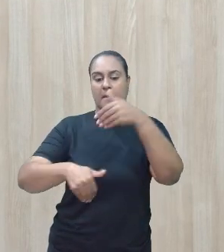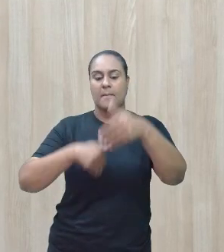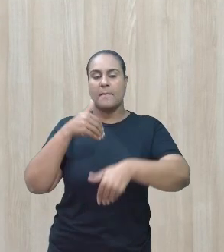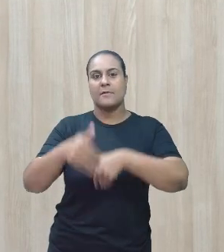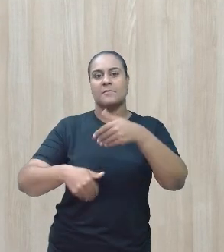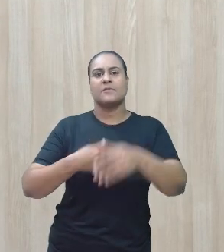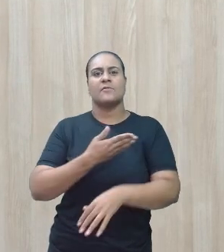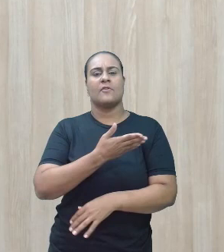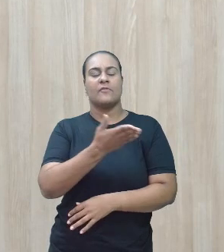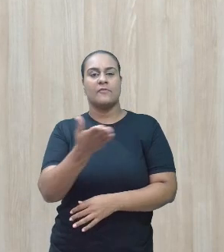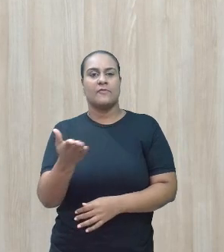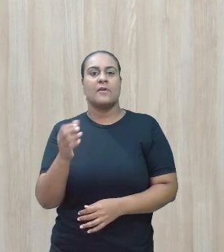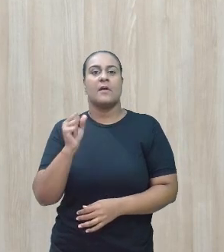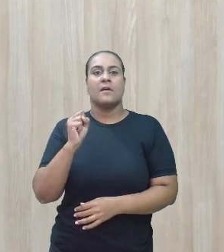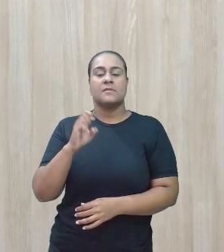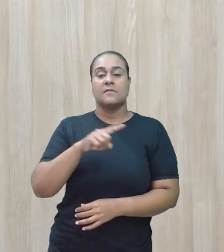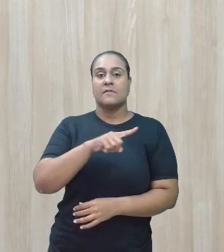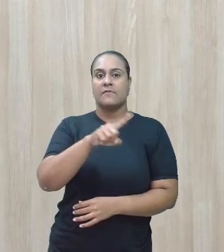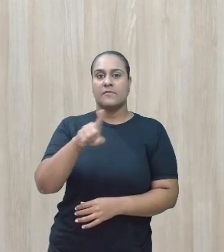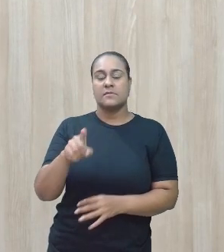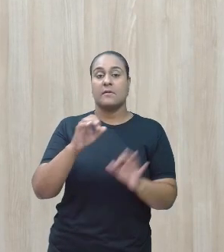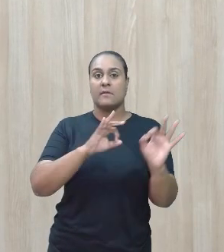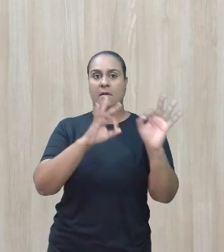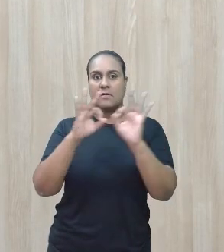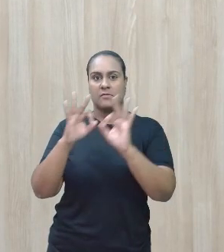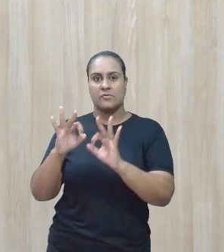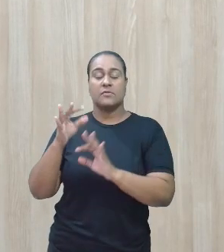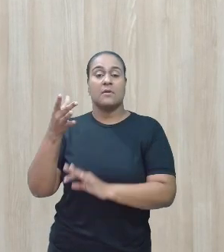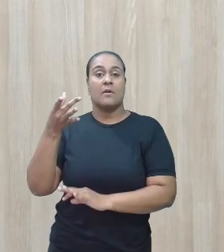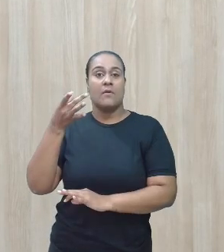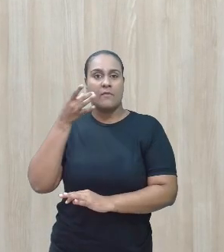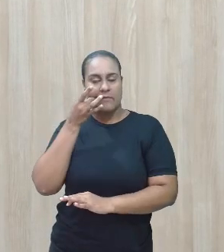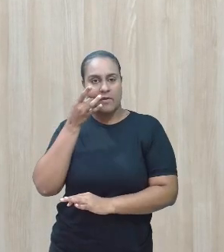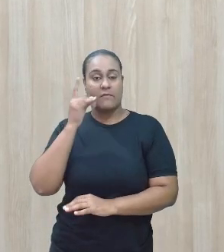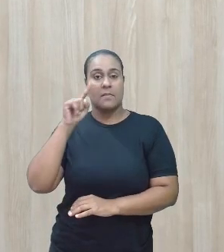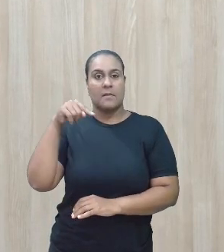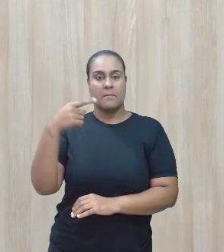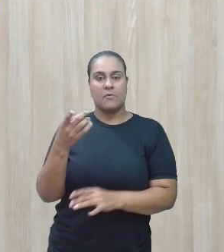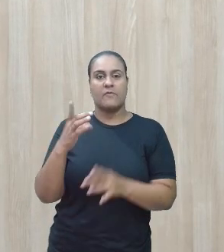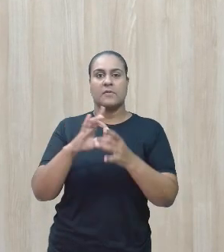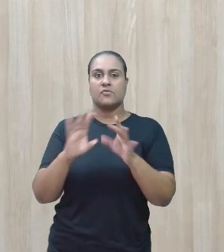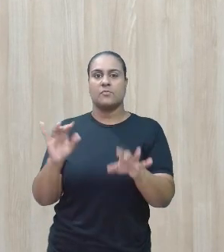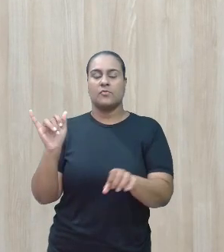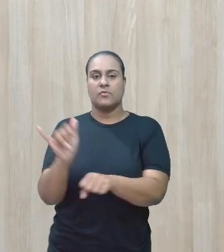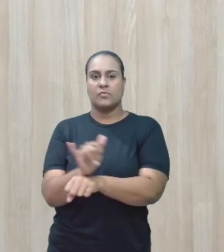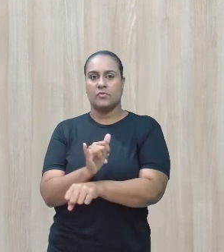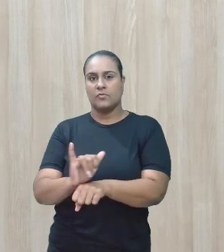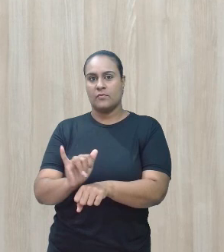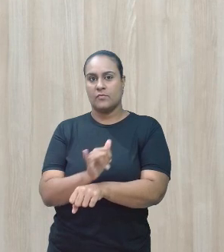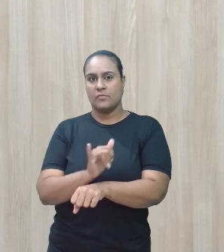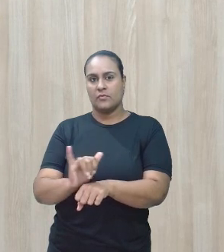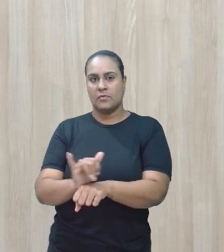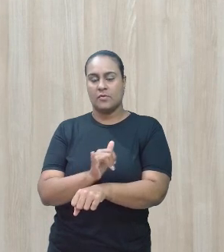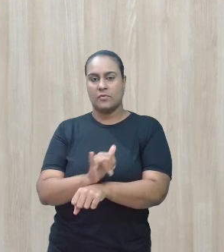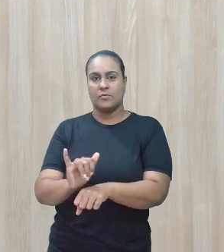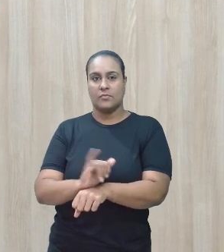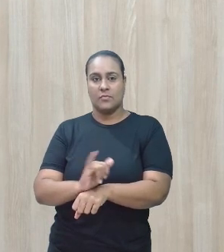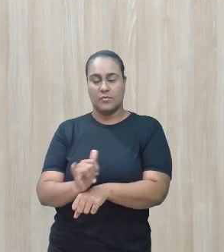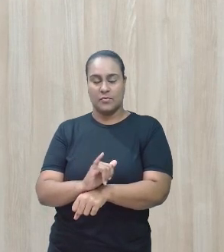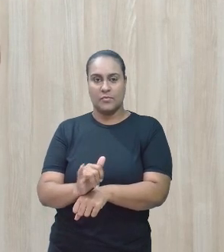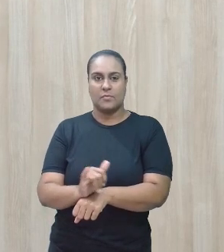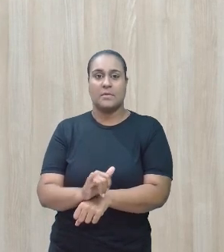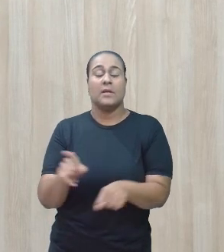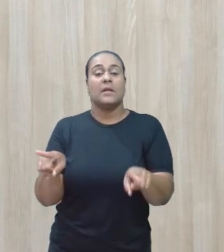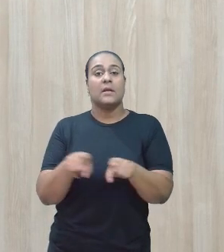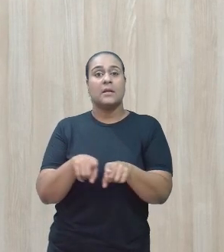você está assistindo essa aula ao vivo, logo mais essa aula estará no nosso canal no YouTube e mais à frente ela estará também em uma outra plataforma